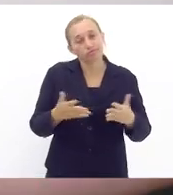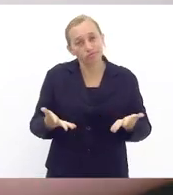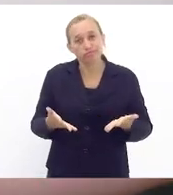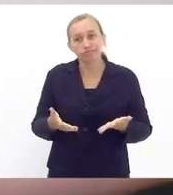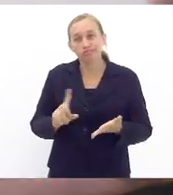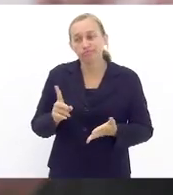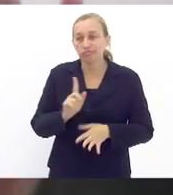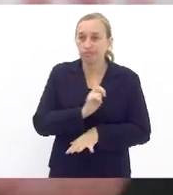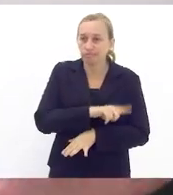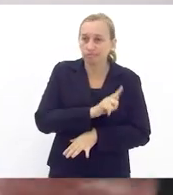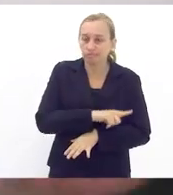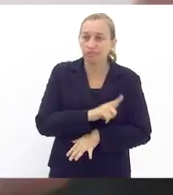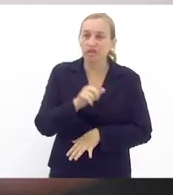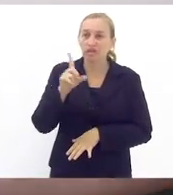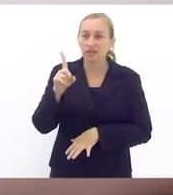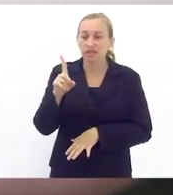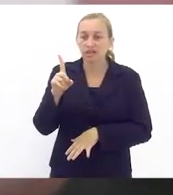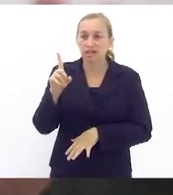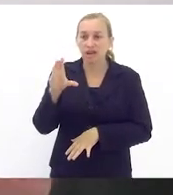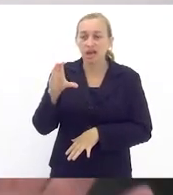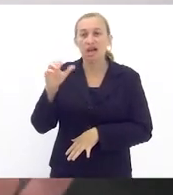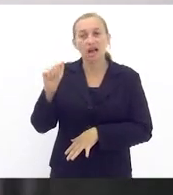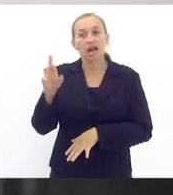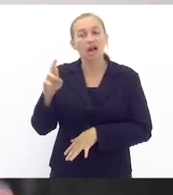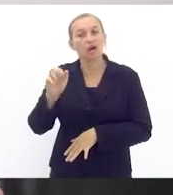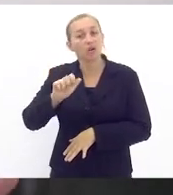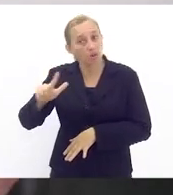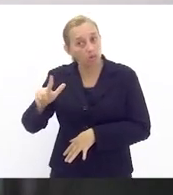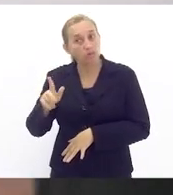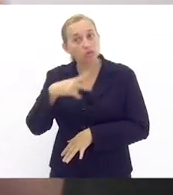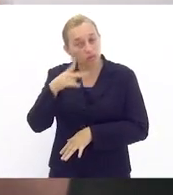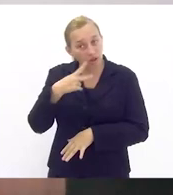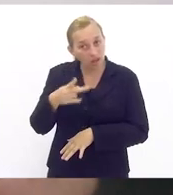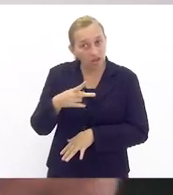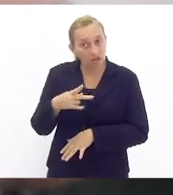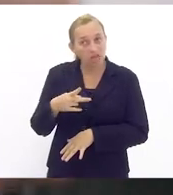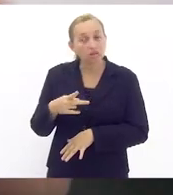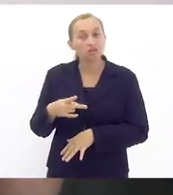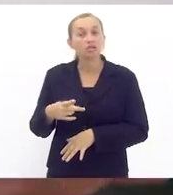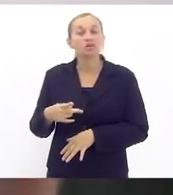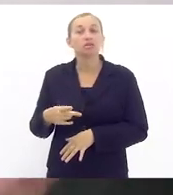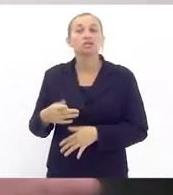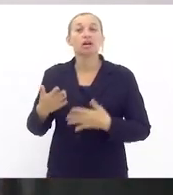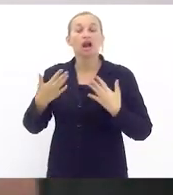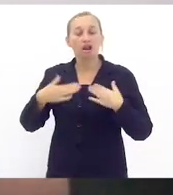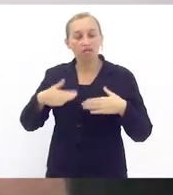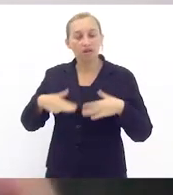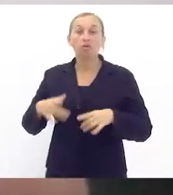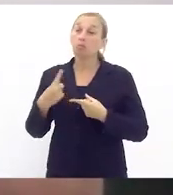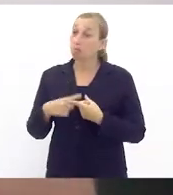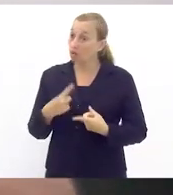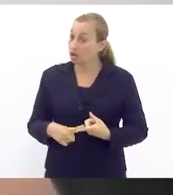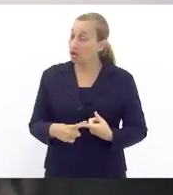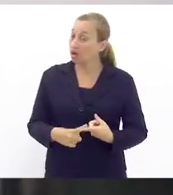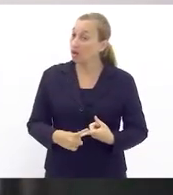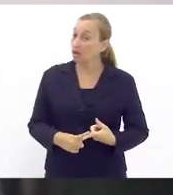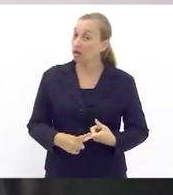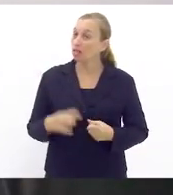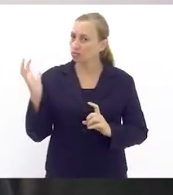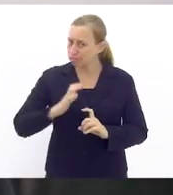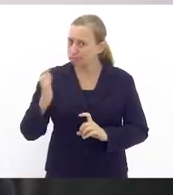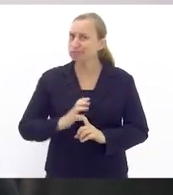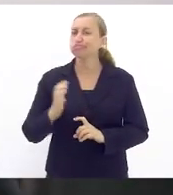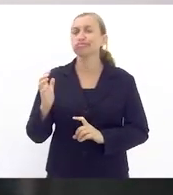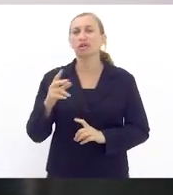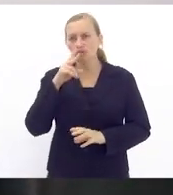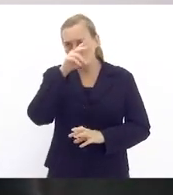gestão da Dani né da Carol eu tô falando isso assim também de uma forma de dar uma porque é a pressão é